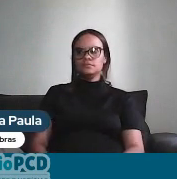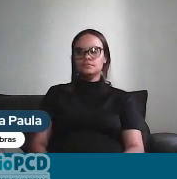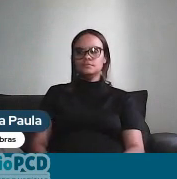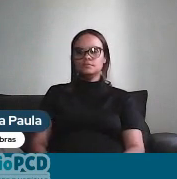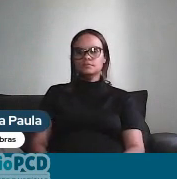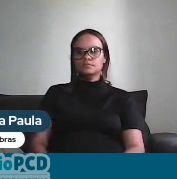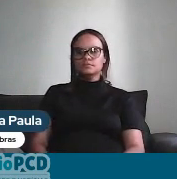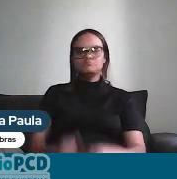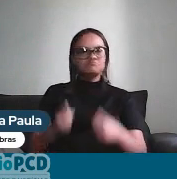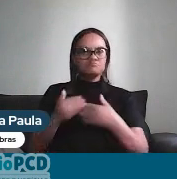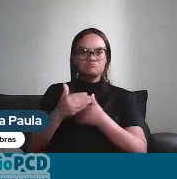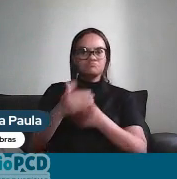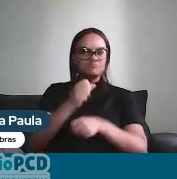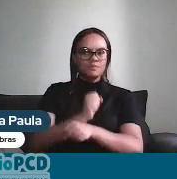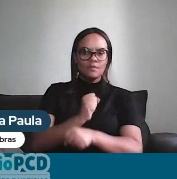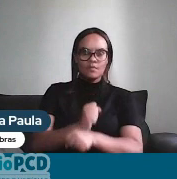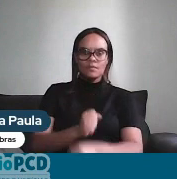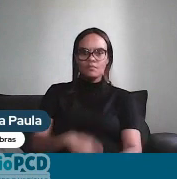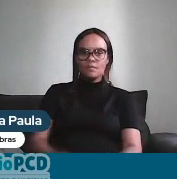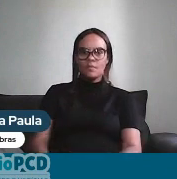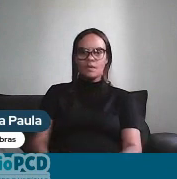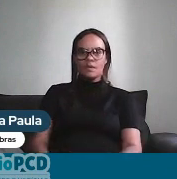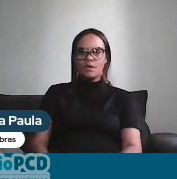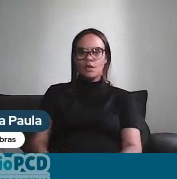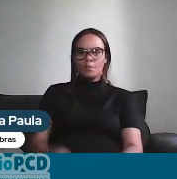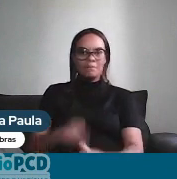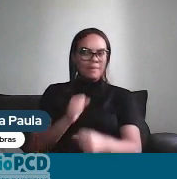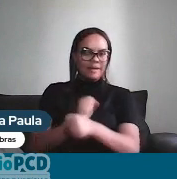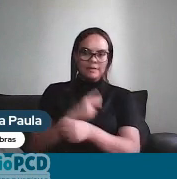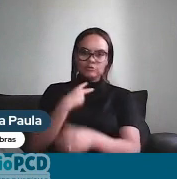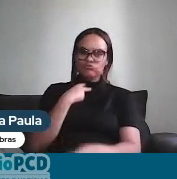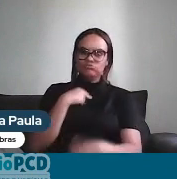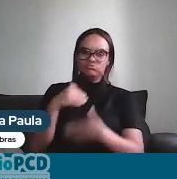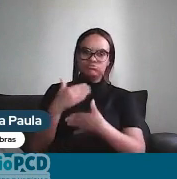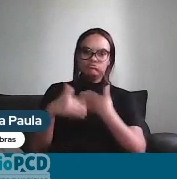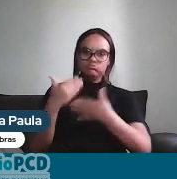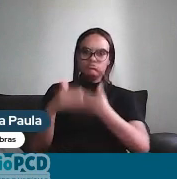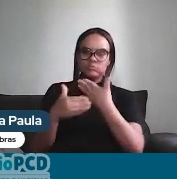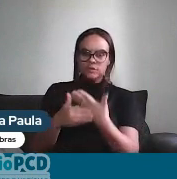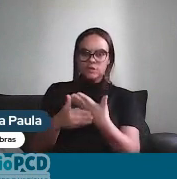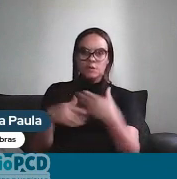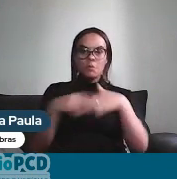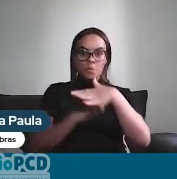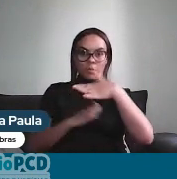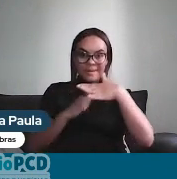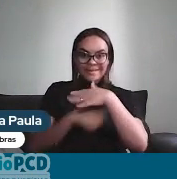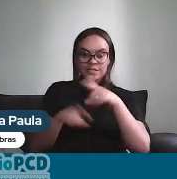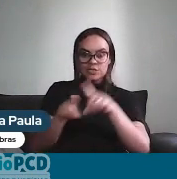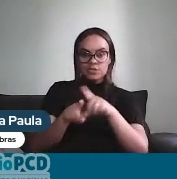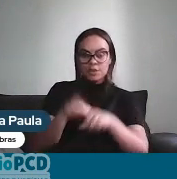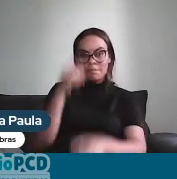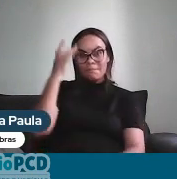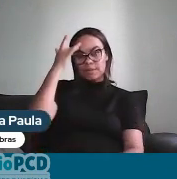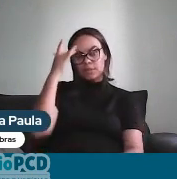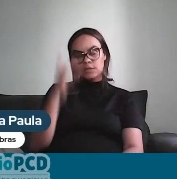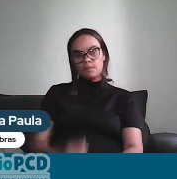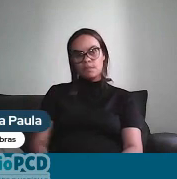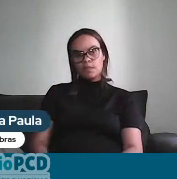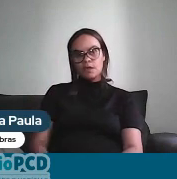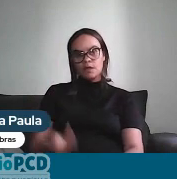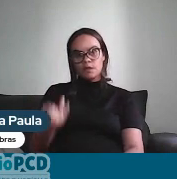pode continuar a existir. E muito menos que os empresários continuem achando que se